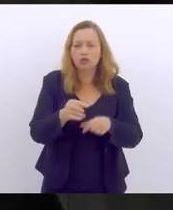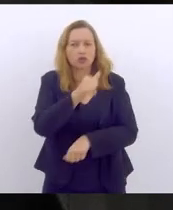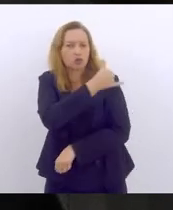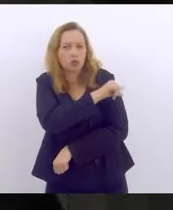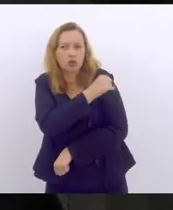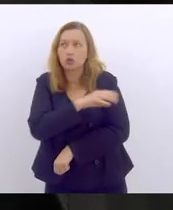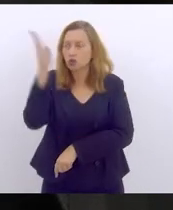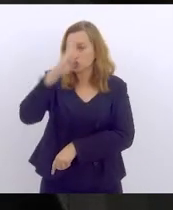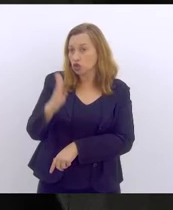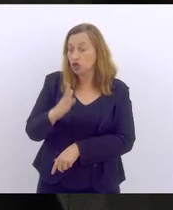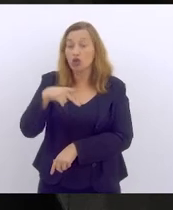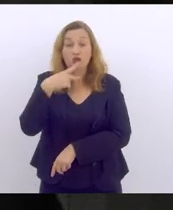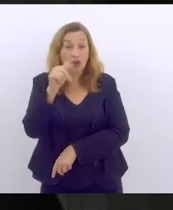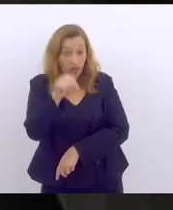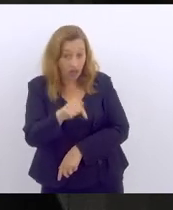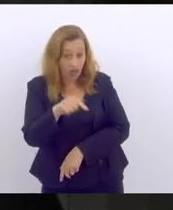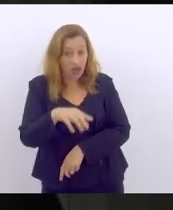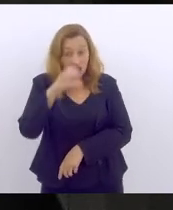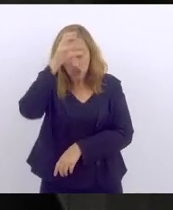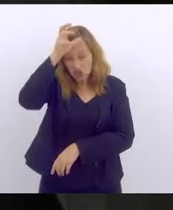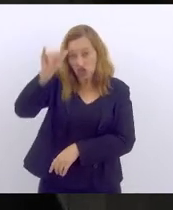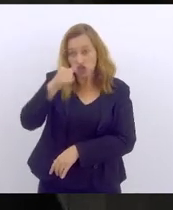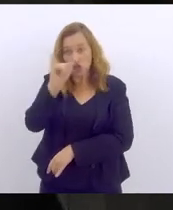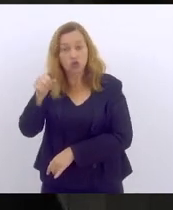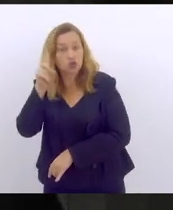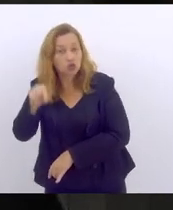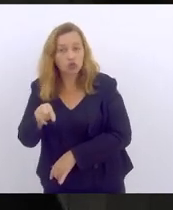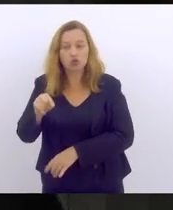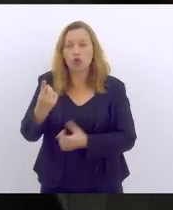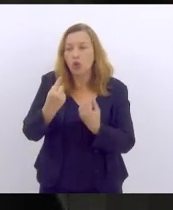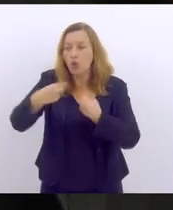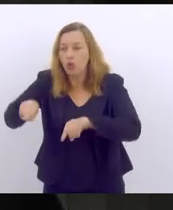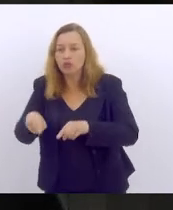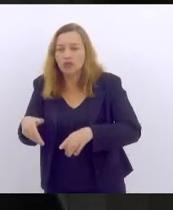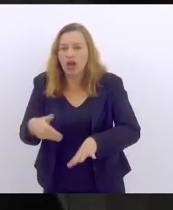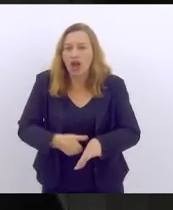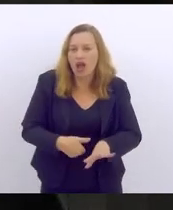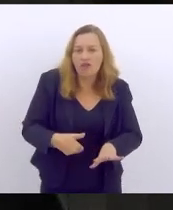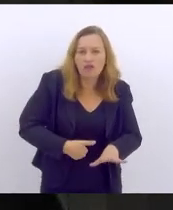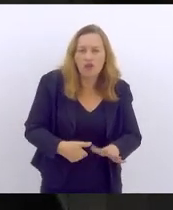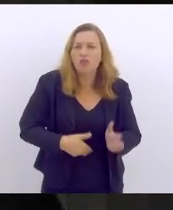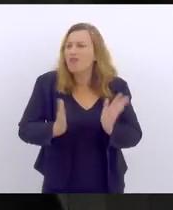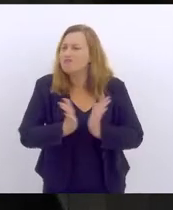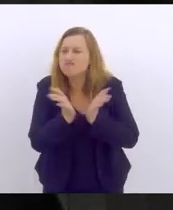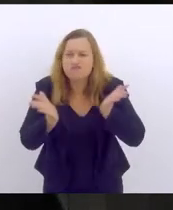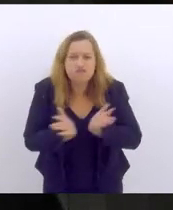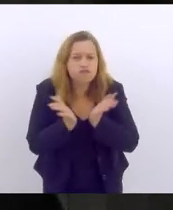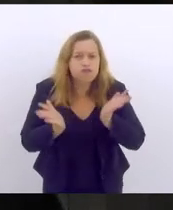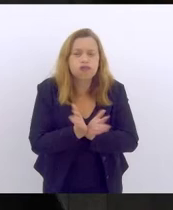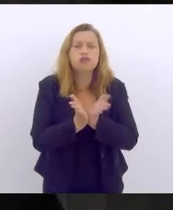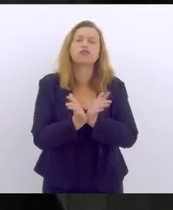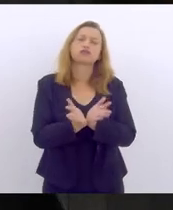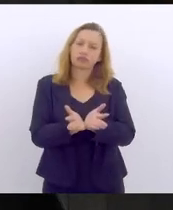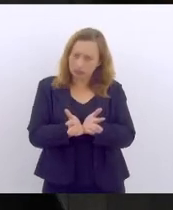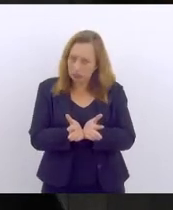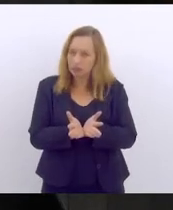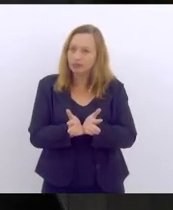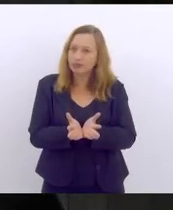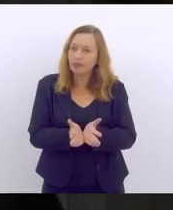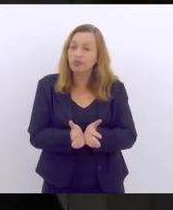e eu me refiro aqui te ajudo ao combate à fome a extrema pobreza e a miséria